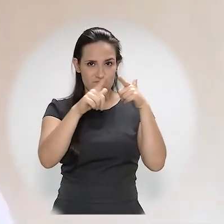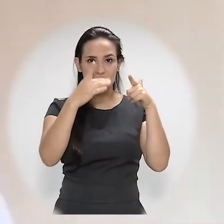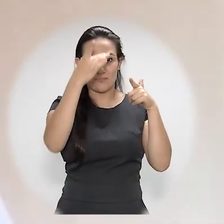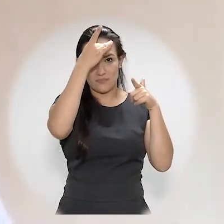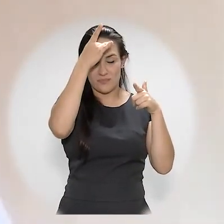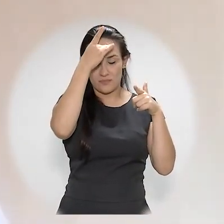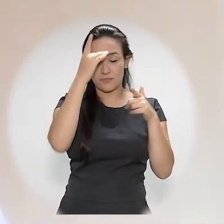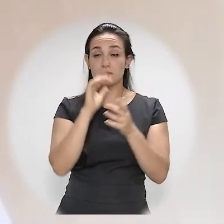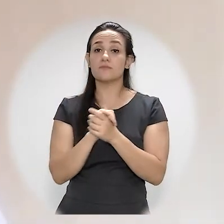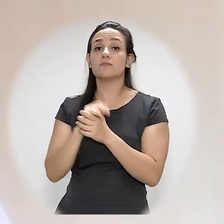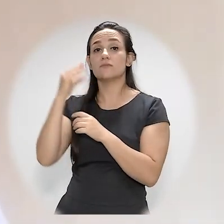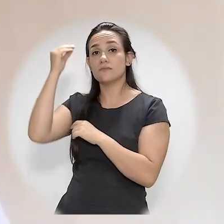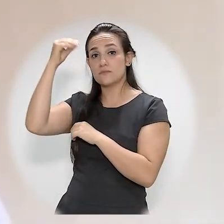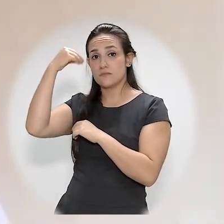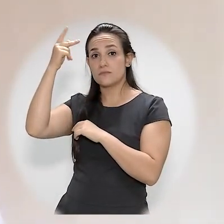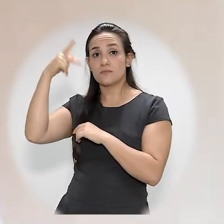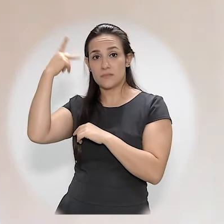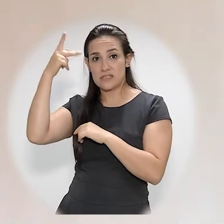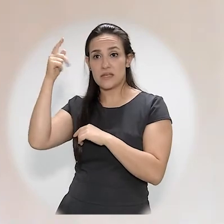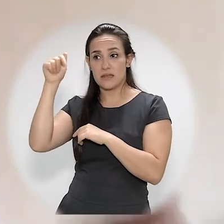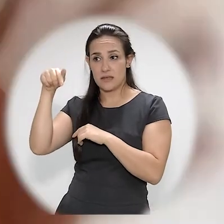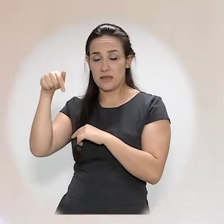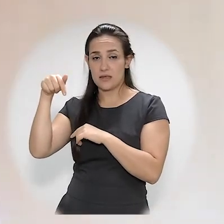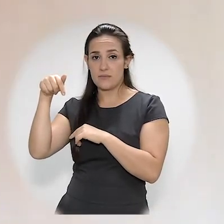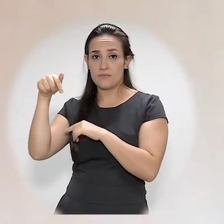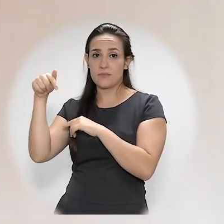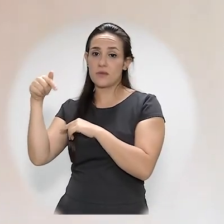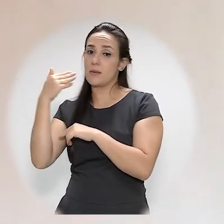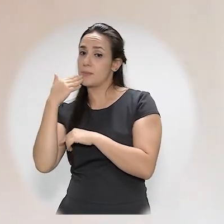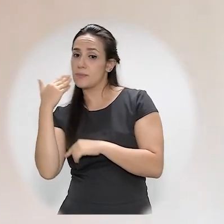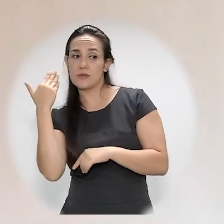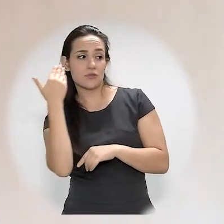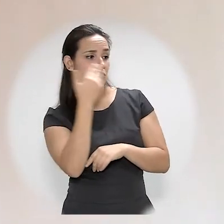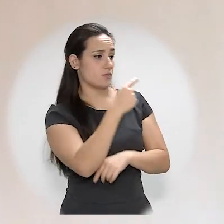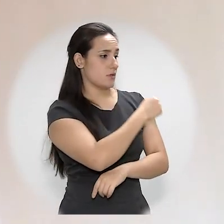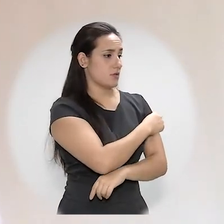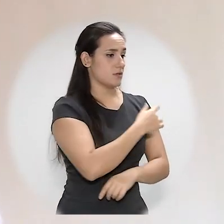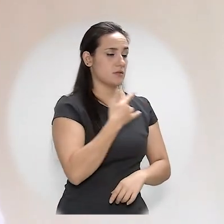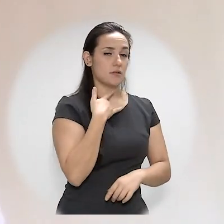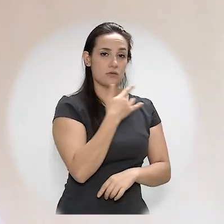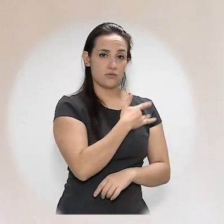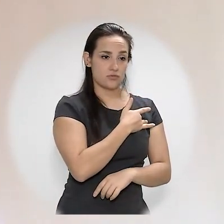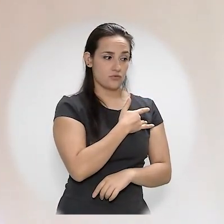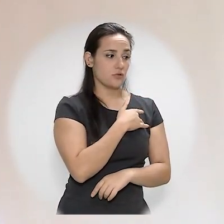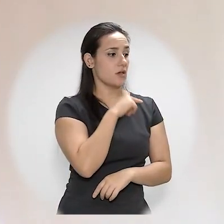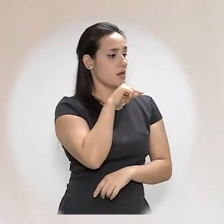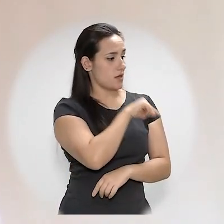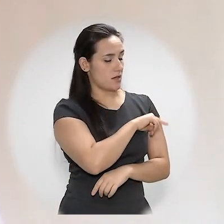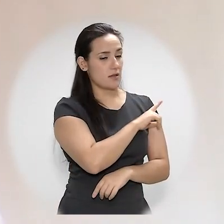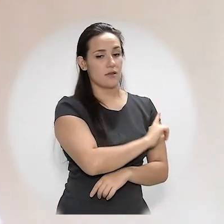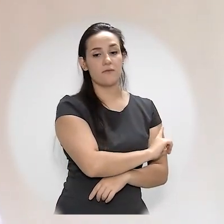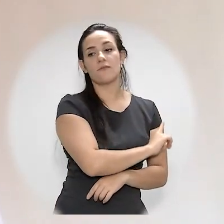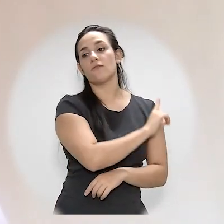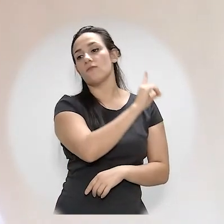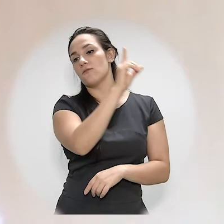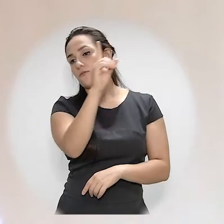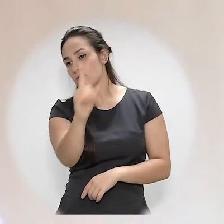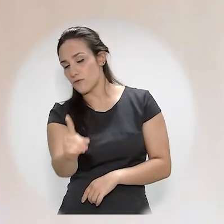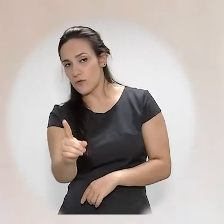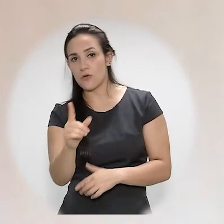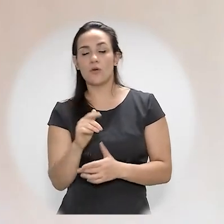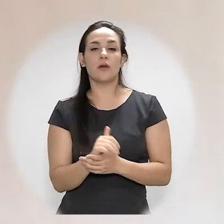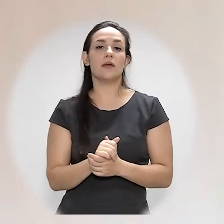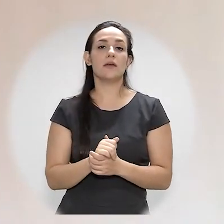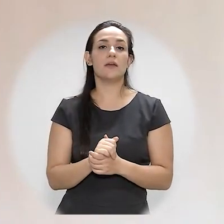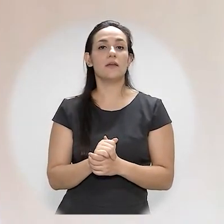de um atendimento, o psiquiatra daqui fala com o médico do posto de saúde, numa região distante do